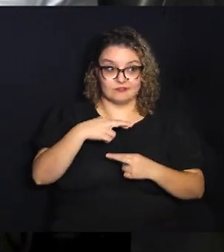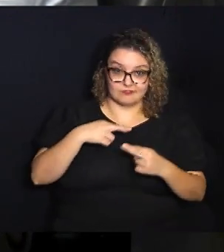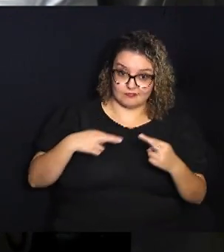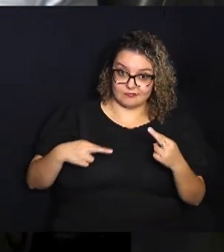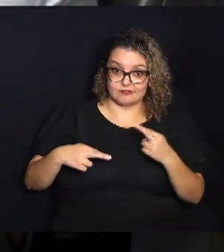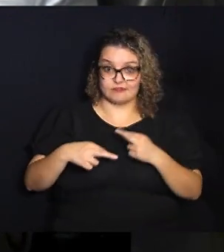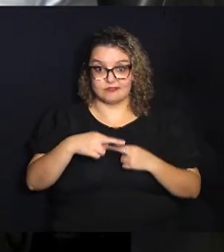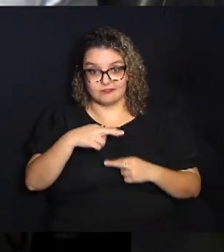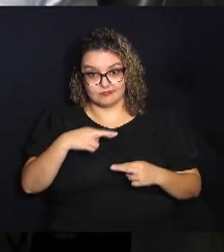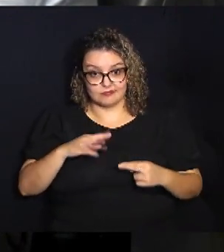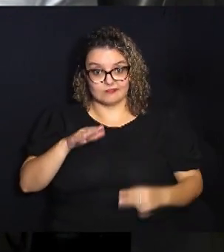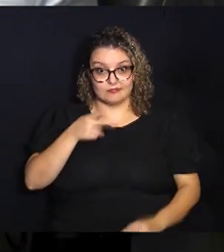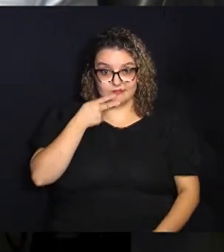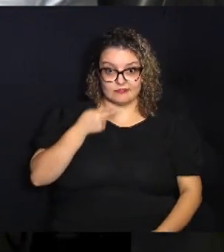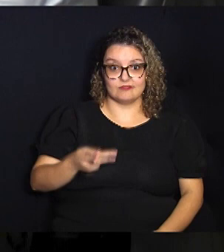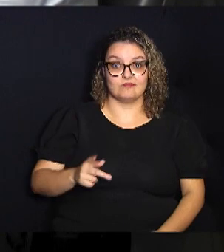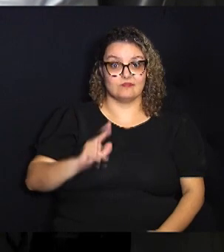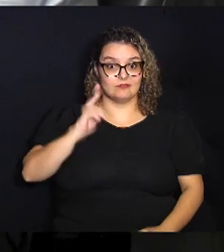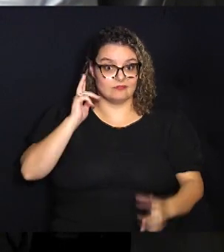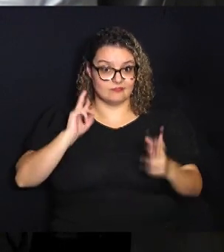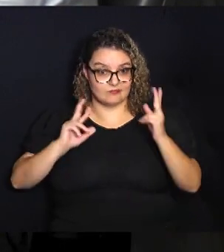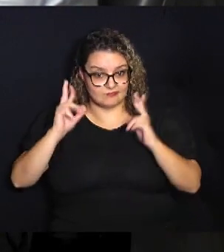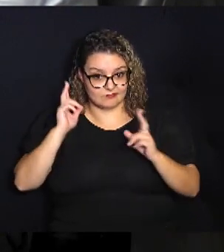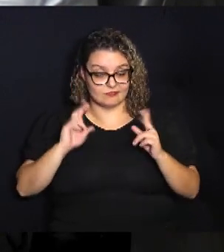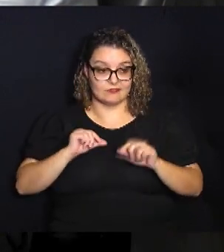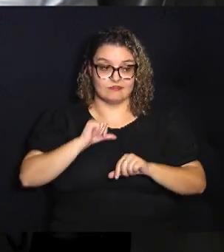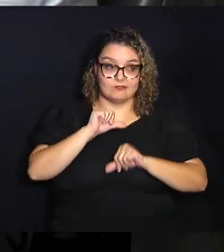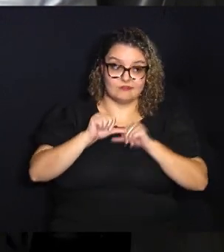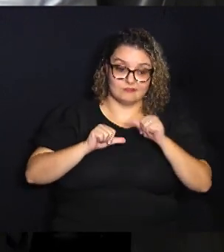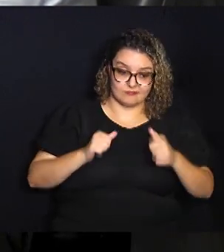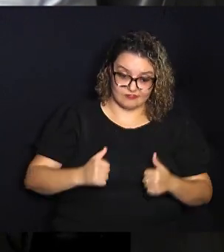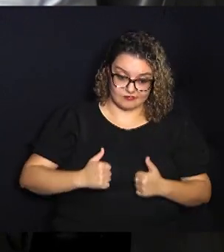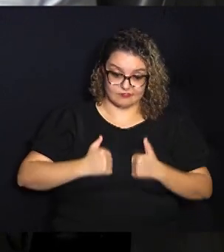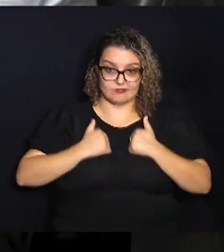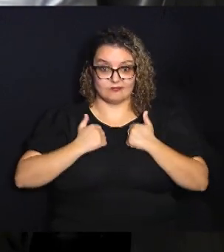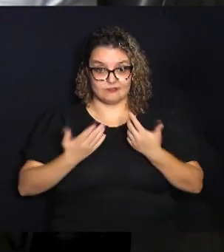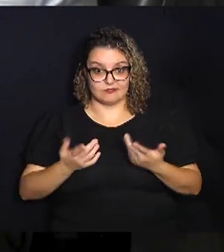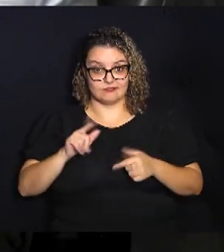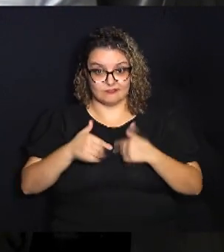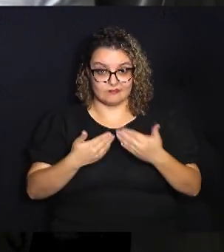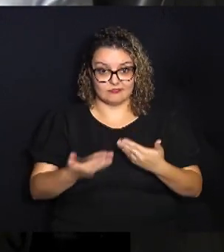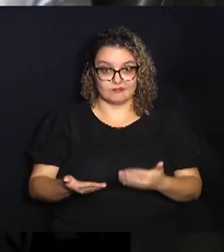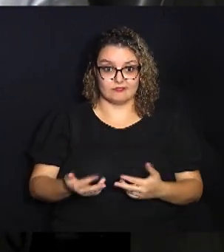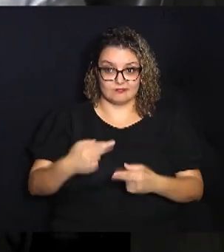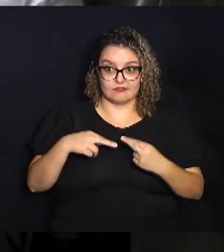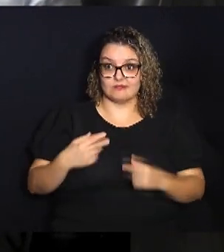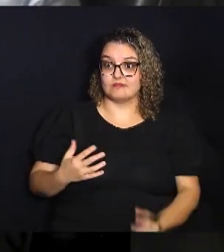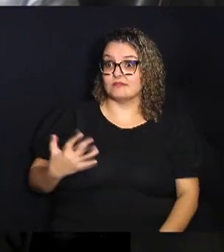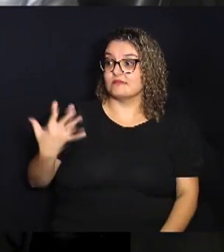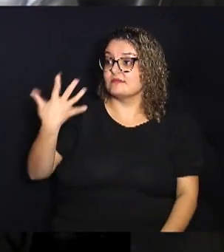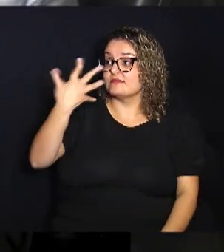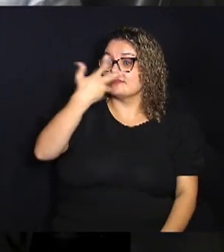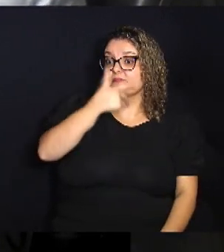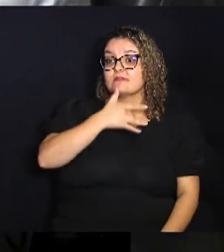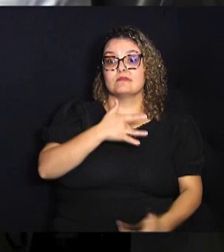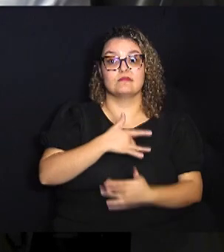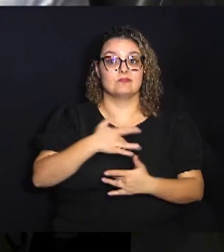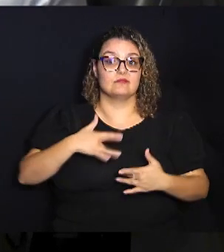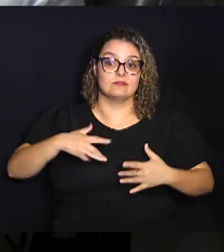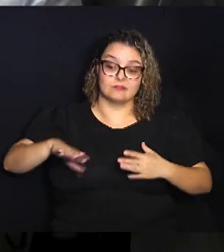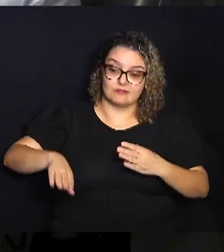essa relação quando a gente fala de um corte de cabelo, de alguns procedimentos, né? Sim, Tem tudo Mirla, a ver. beleza é saúde